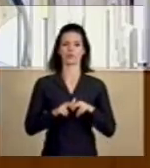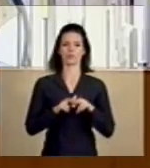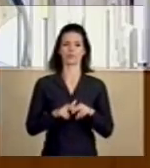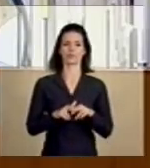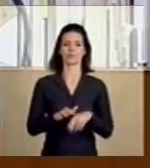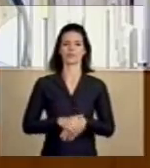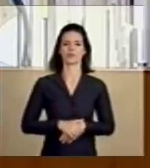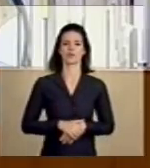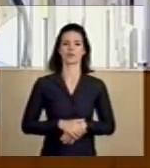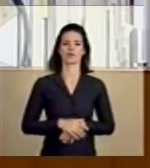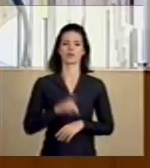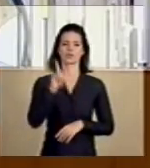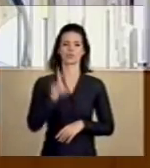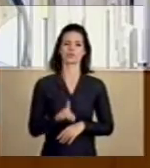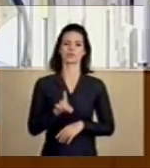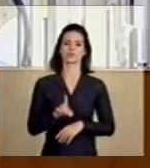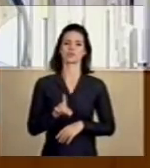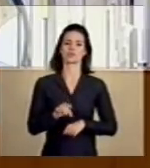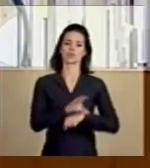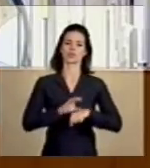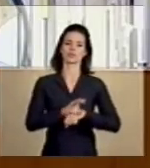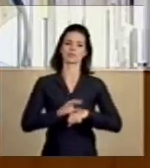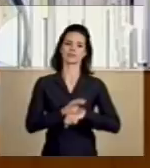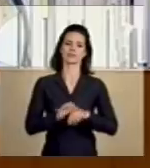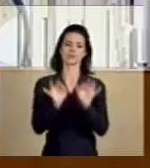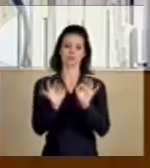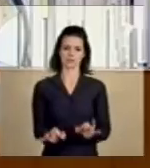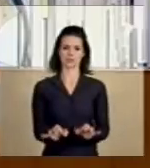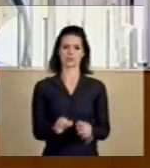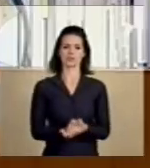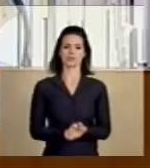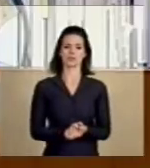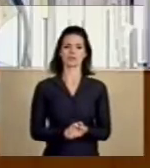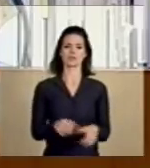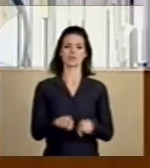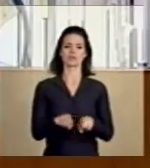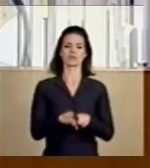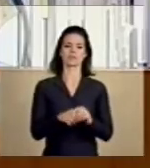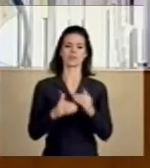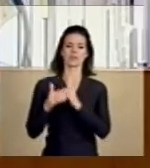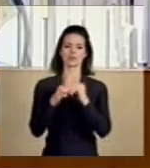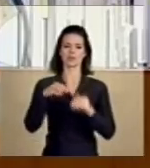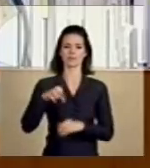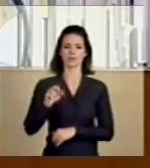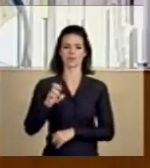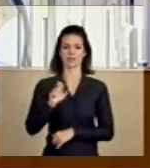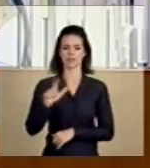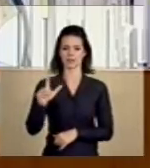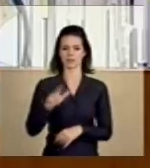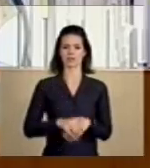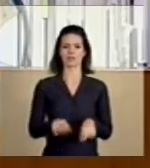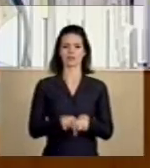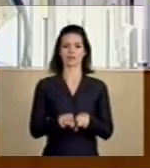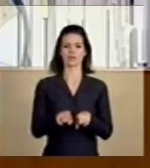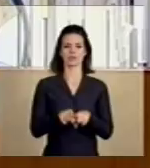no princípio constitucional da dignidade, no princípio constitucional da igualdade material, no princípio da